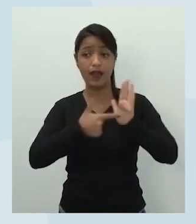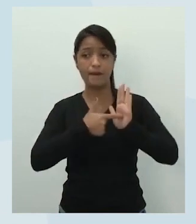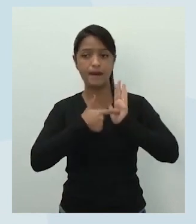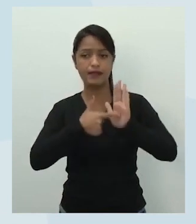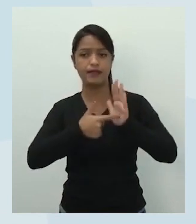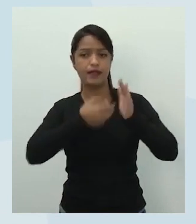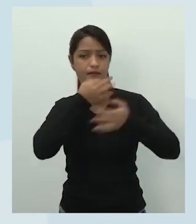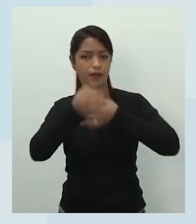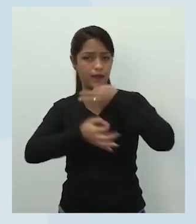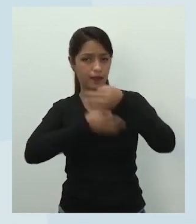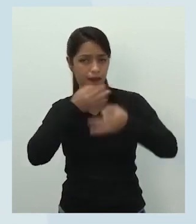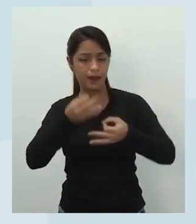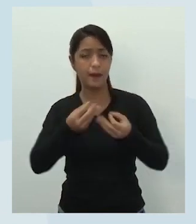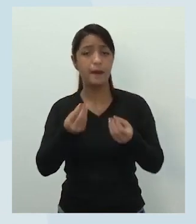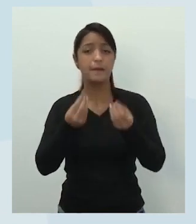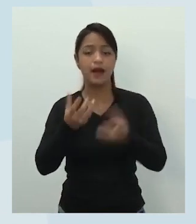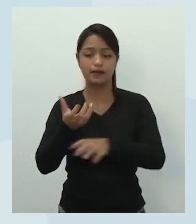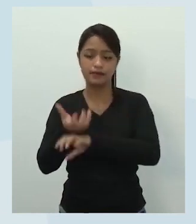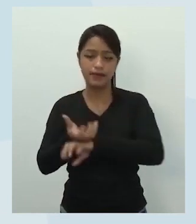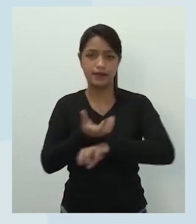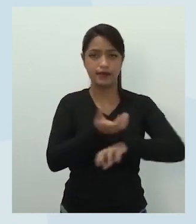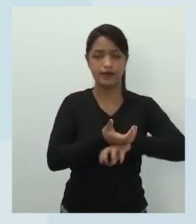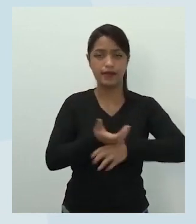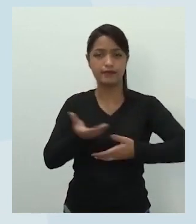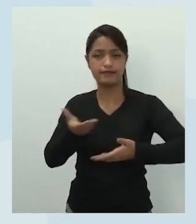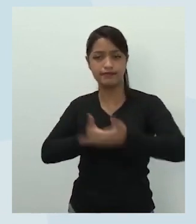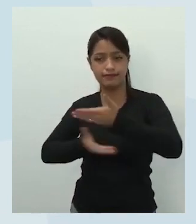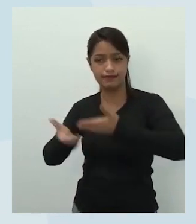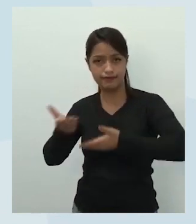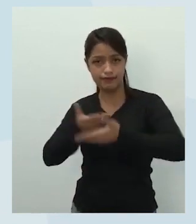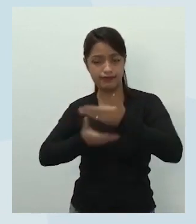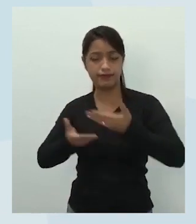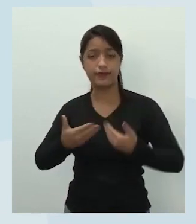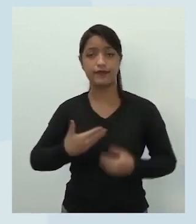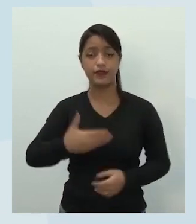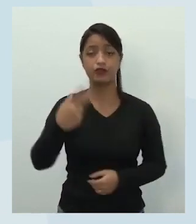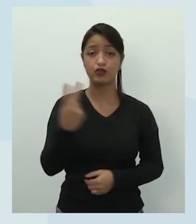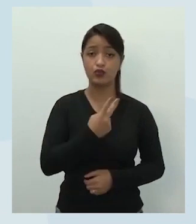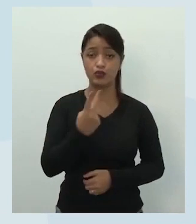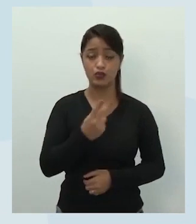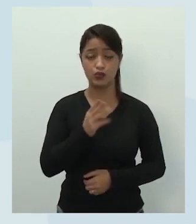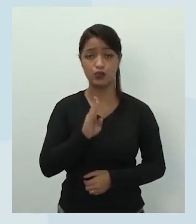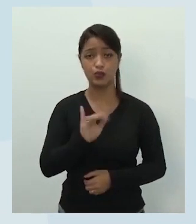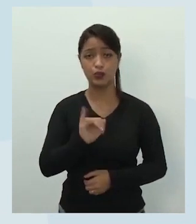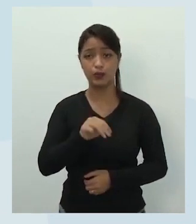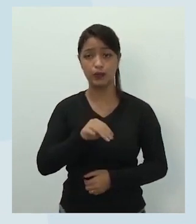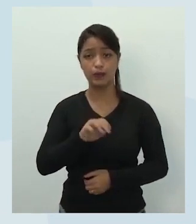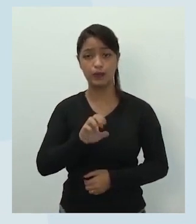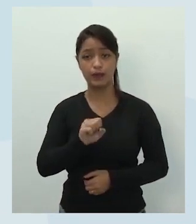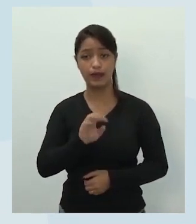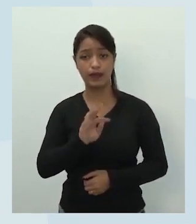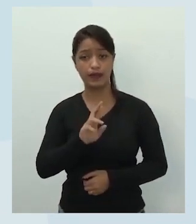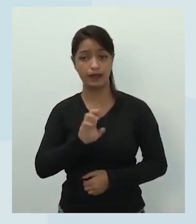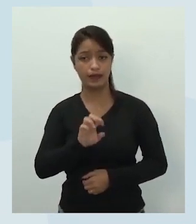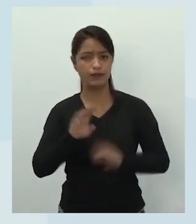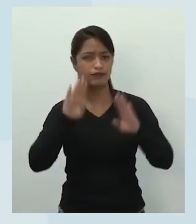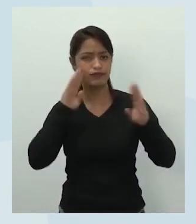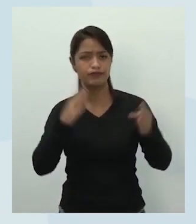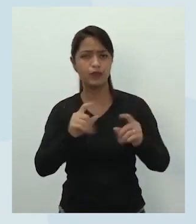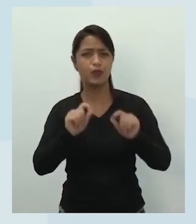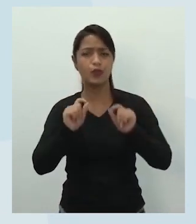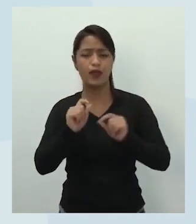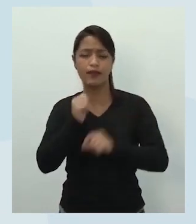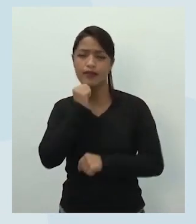apresentar sugestões práticas interdisciplinares para o segundo bimestre, com ênfase em ciências da natureza